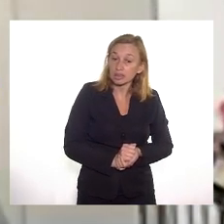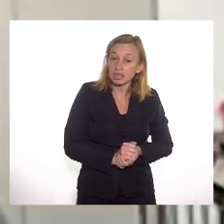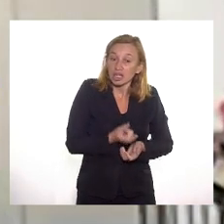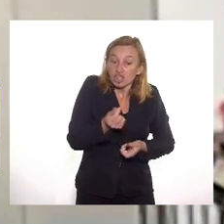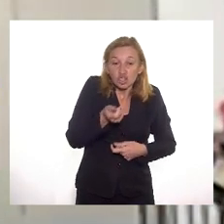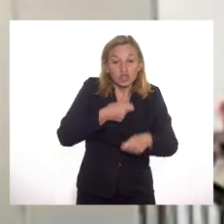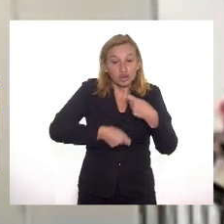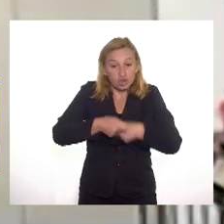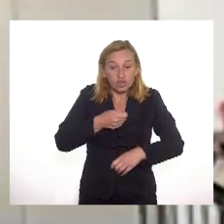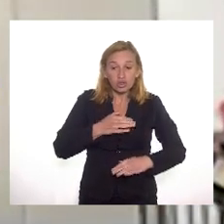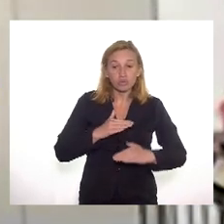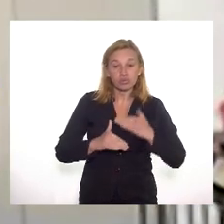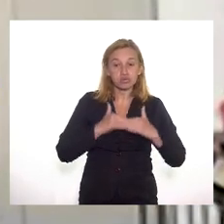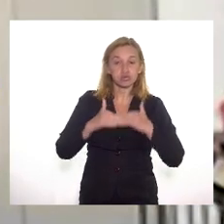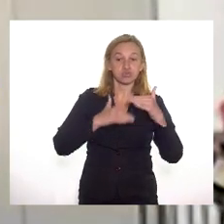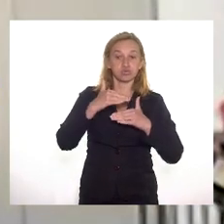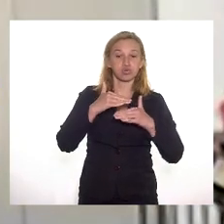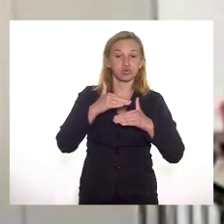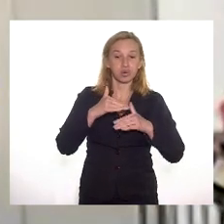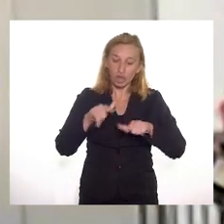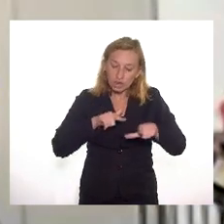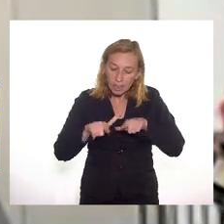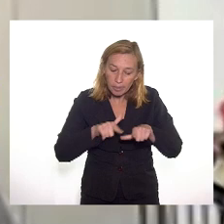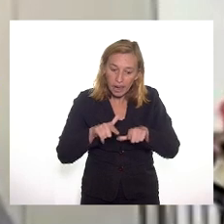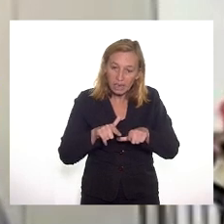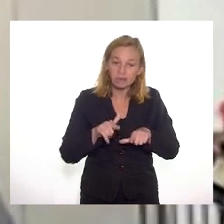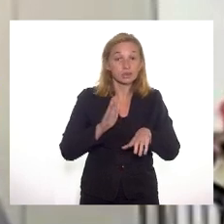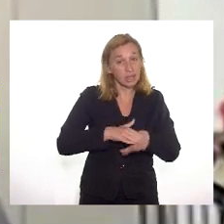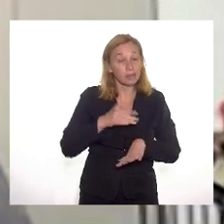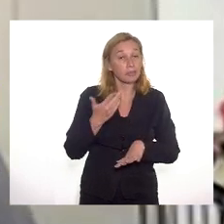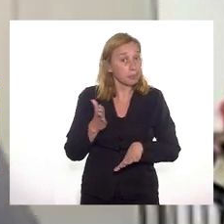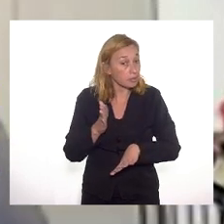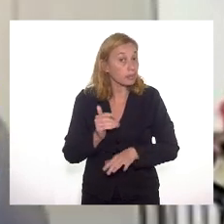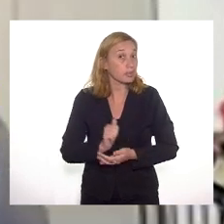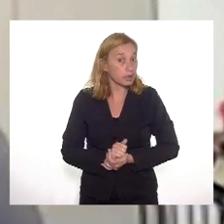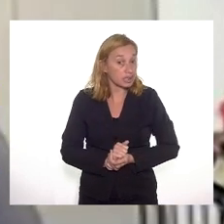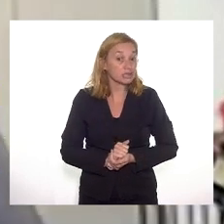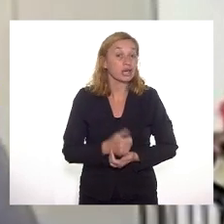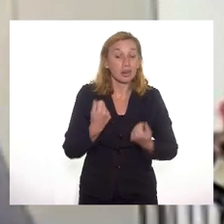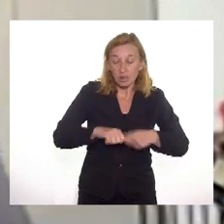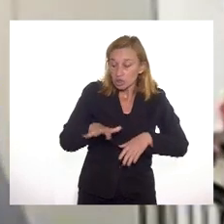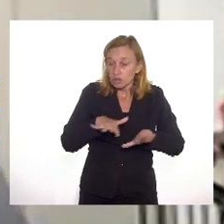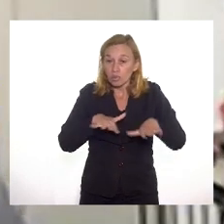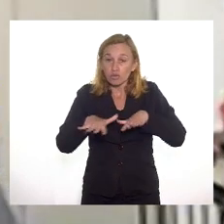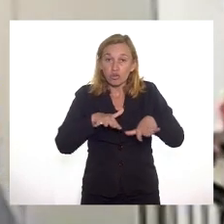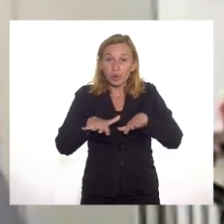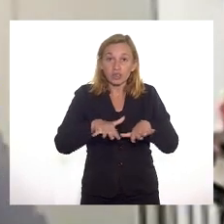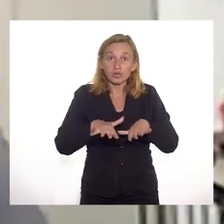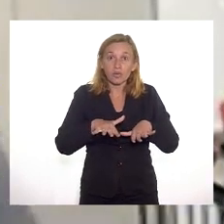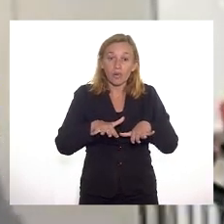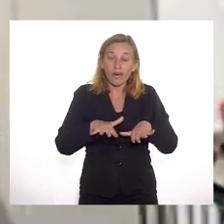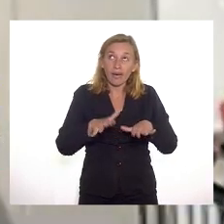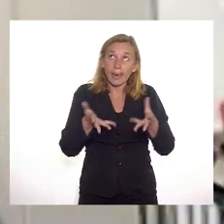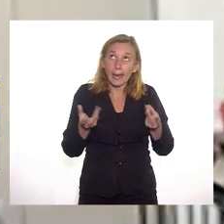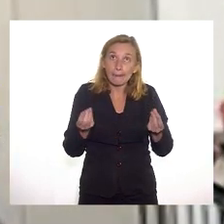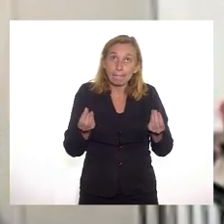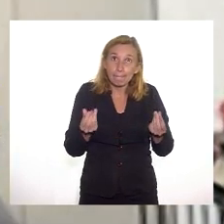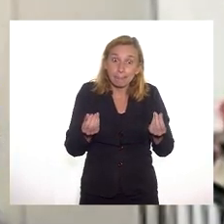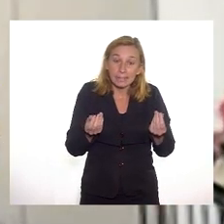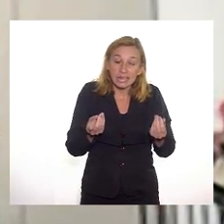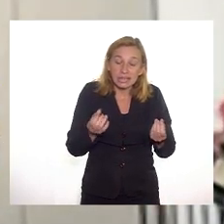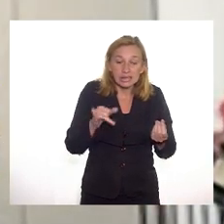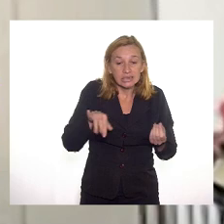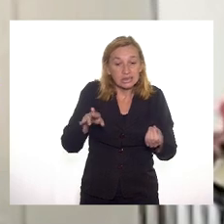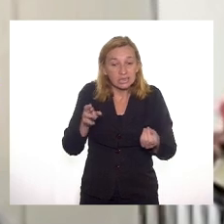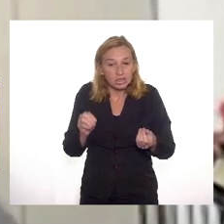nossa economia, a gente precisa gerar emprego, a gente precisa fazer com que um movimento, né, cíclico,